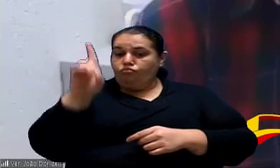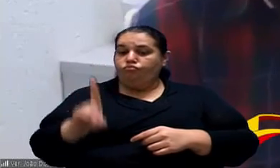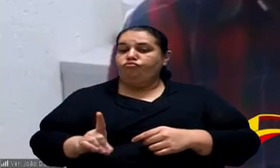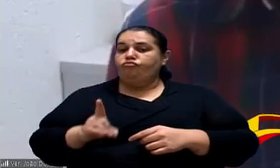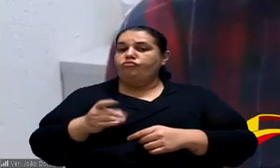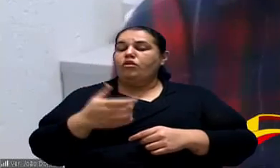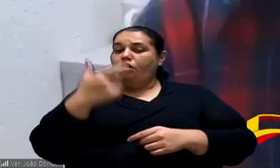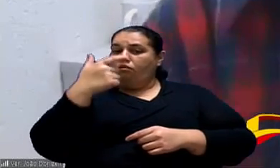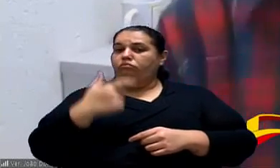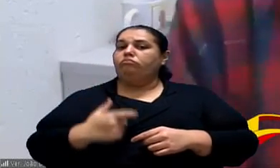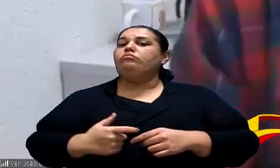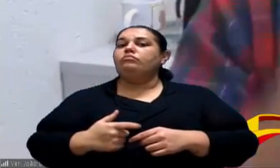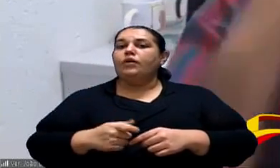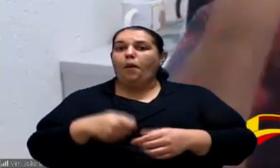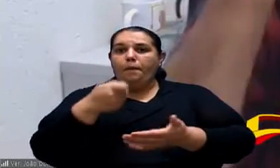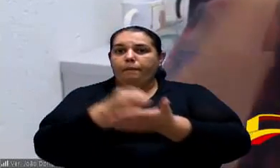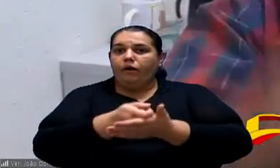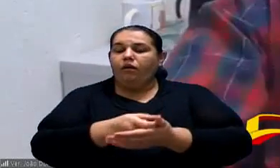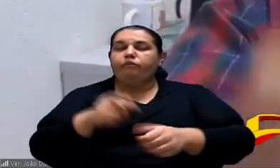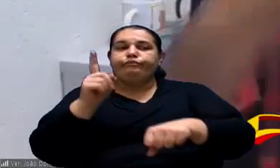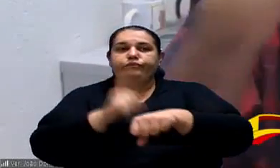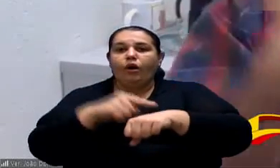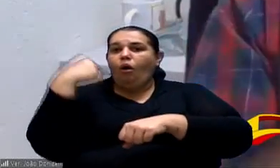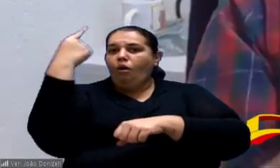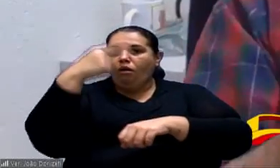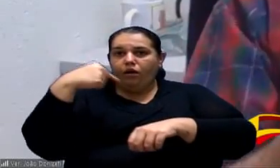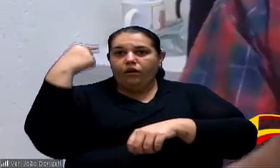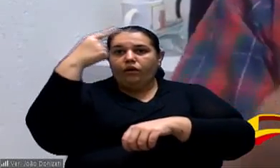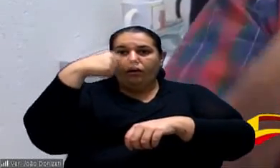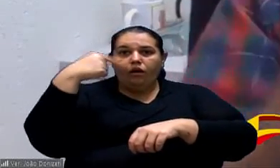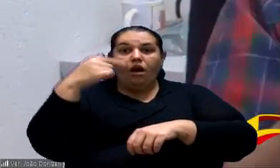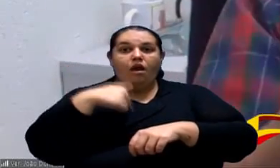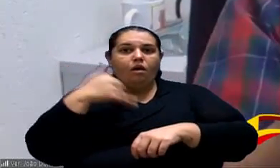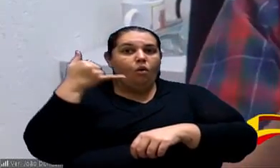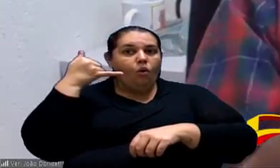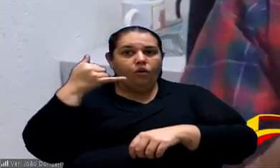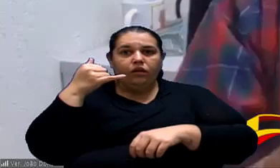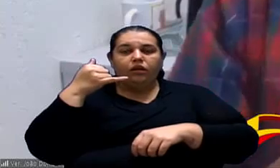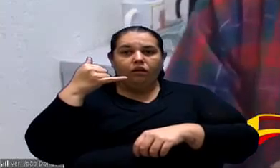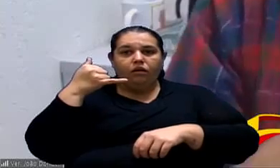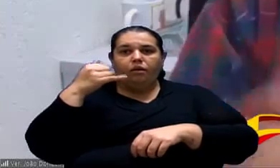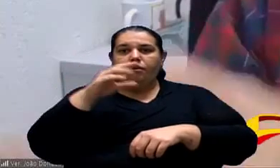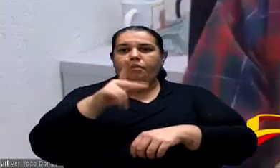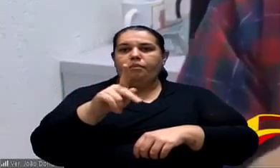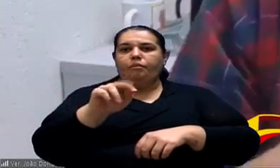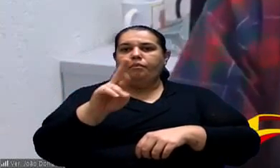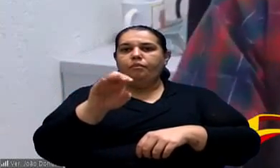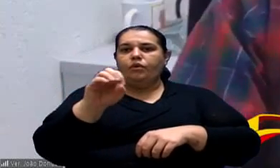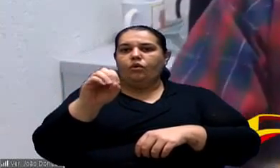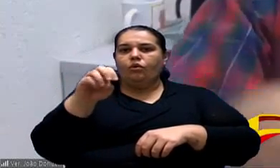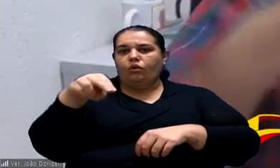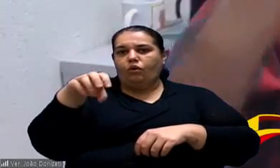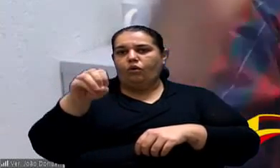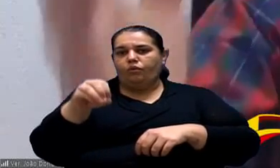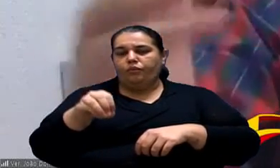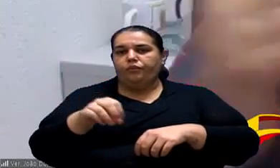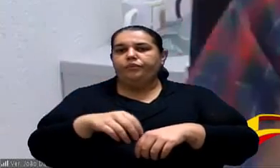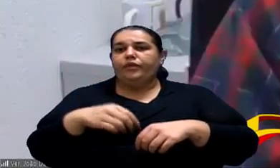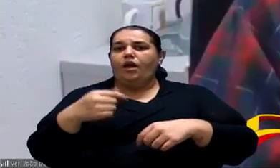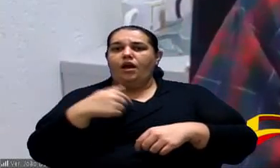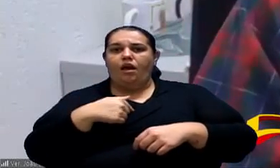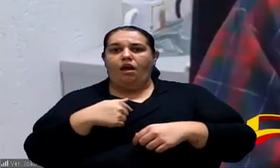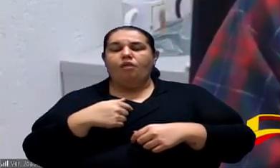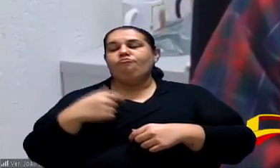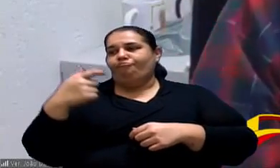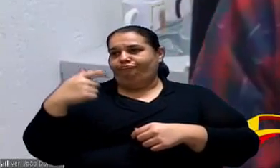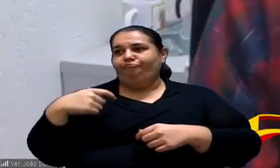esperando hora, para PROCON, liguei. Claro que a minha condição, a sua condição, a nossa condição, é uma condição